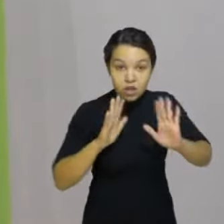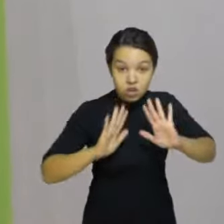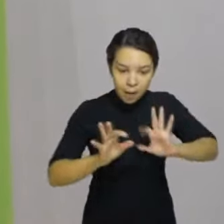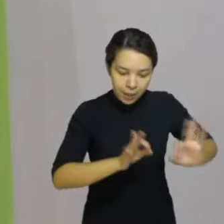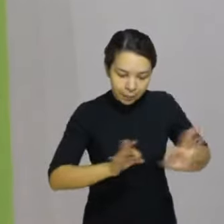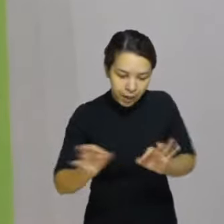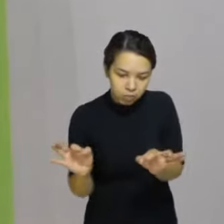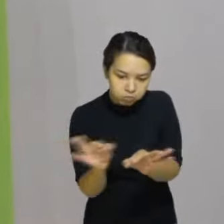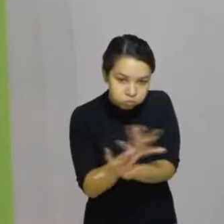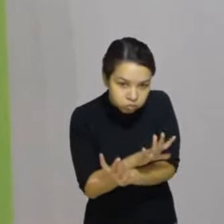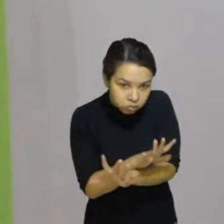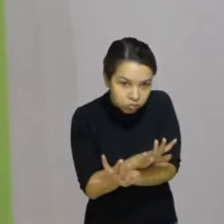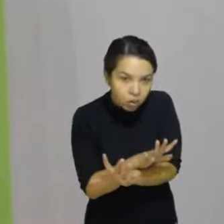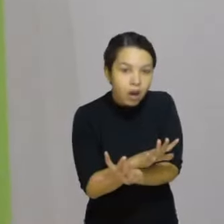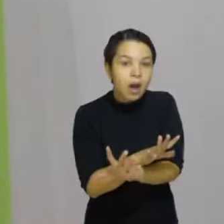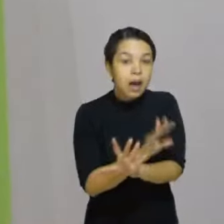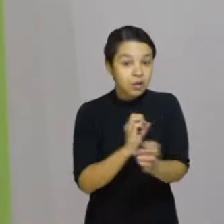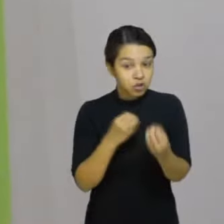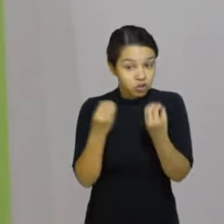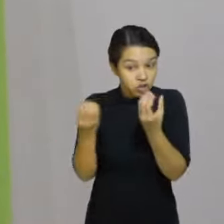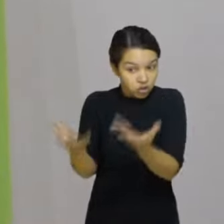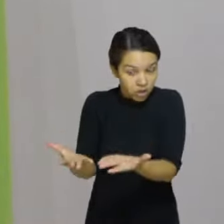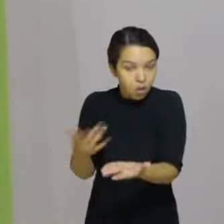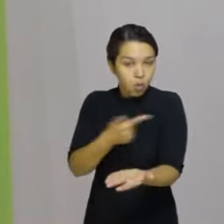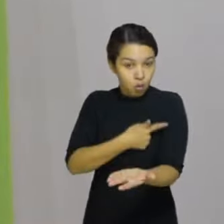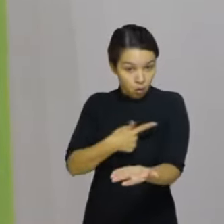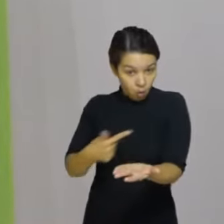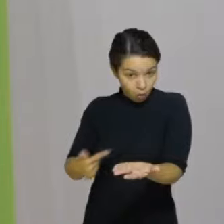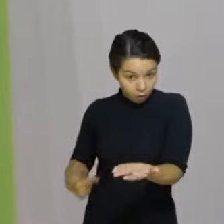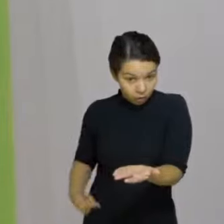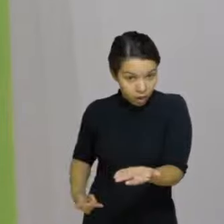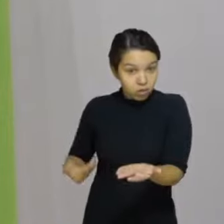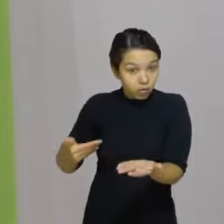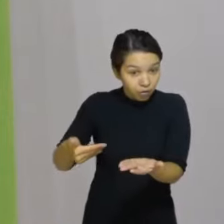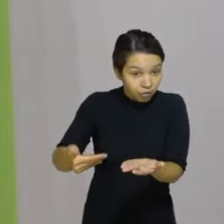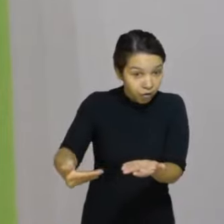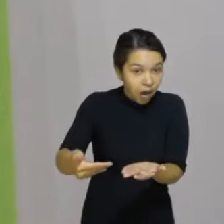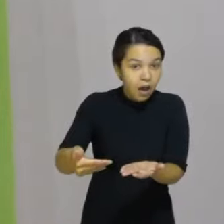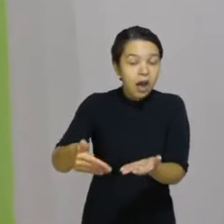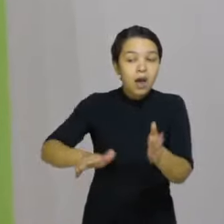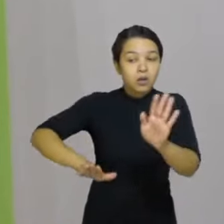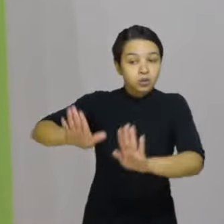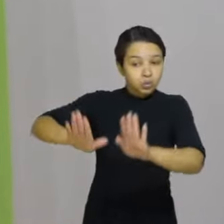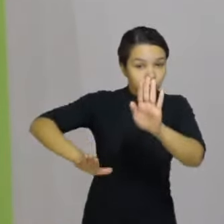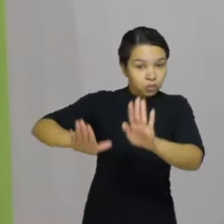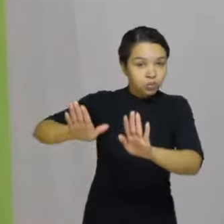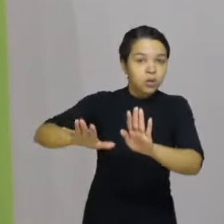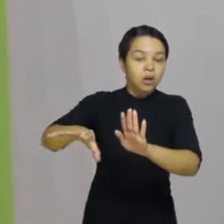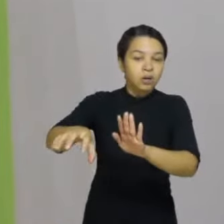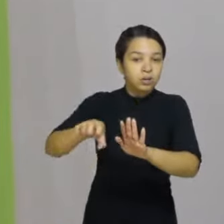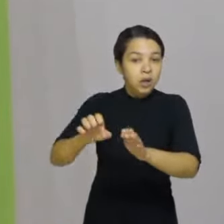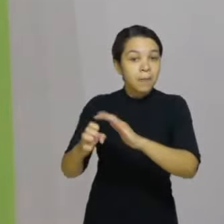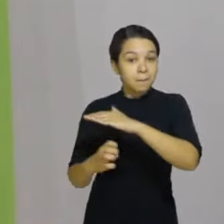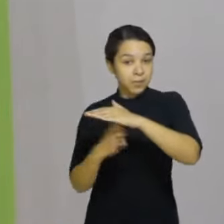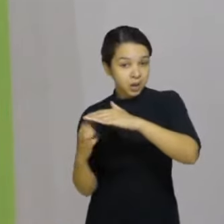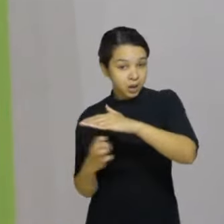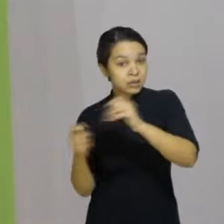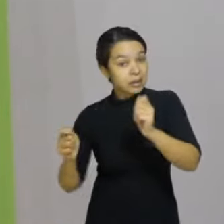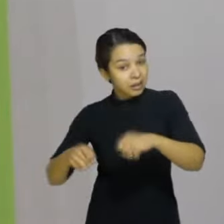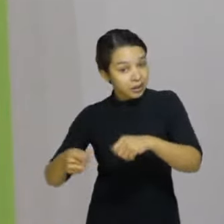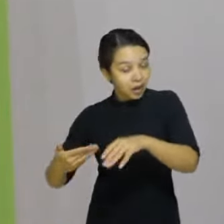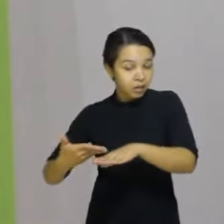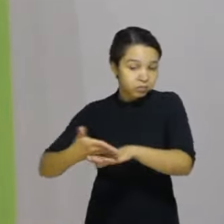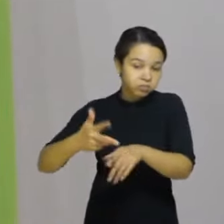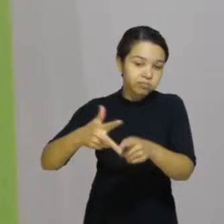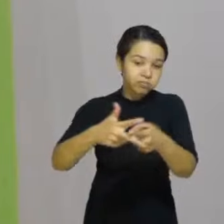momento que é entregue o projeto, o governo consegue encaminhar para a contratação, deputado Napoleão, dessas obras, para que logo, logo a gente tenha